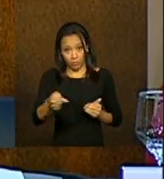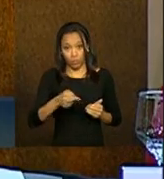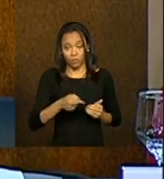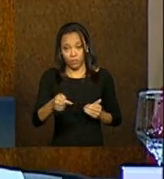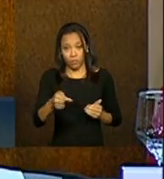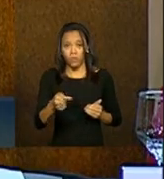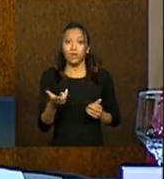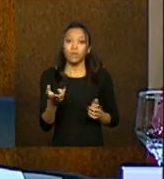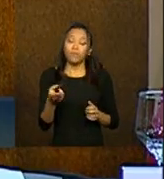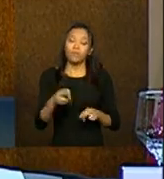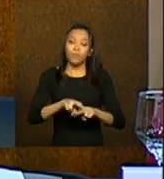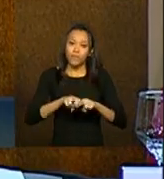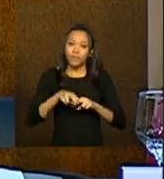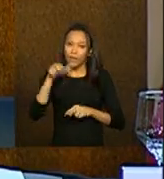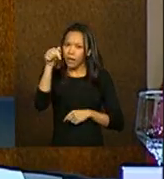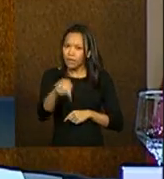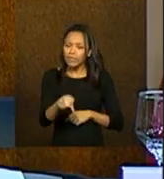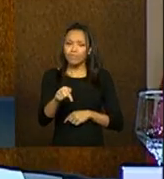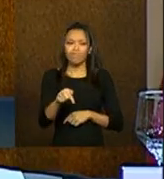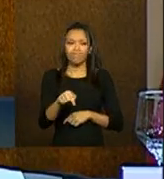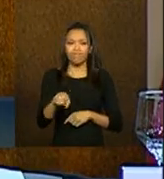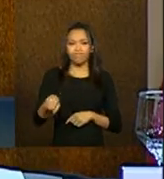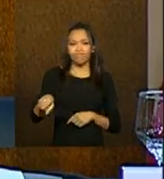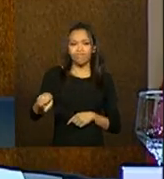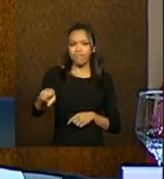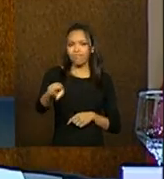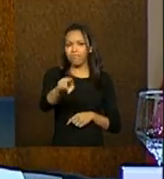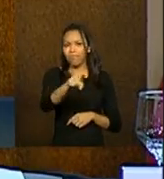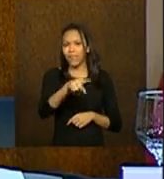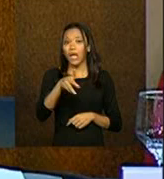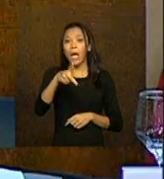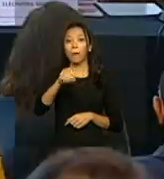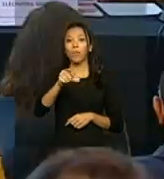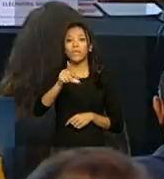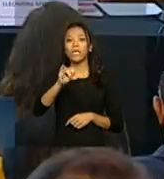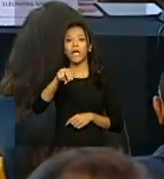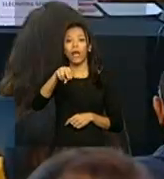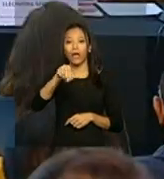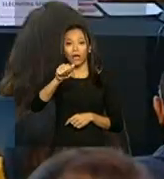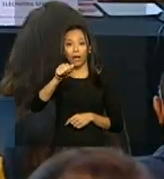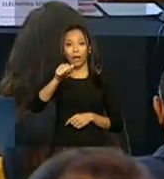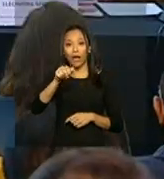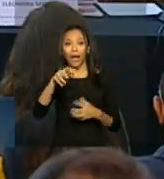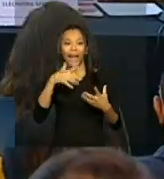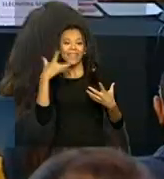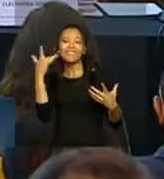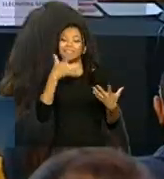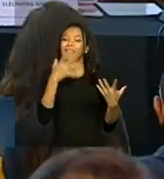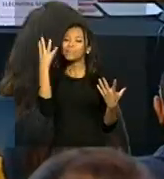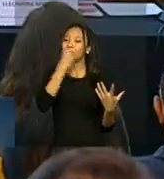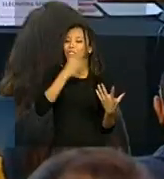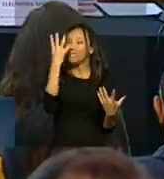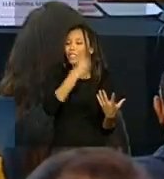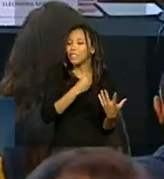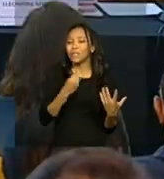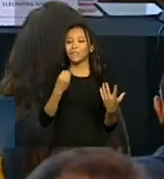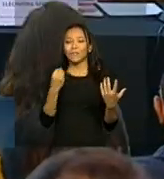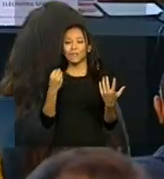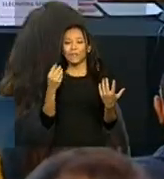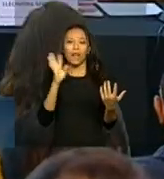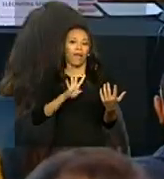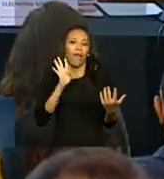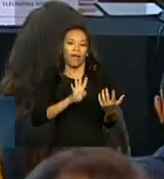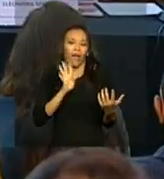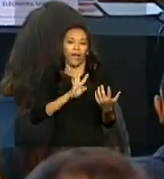evidentemente aqui ninguém é poliana para achar que tudo tá lindo e maravilhoso,